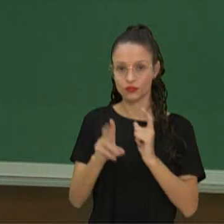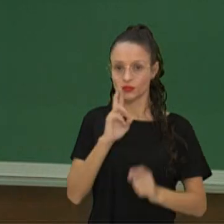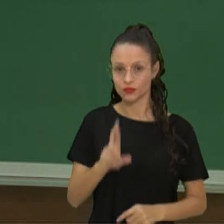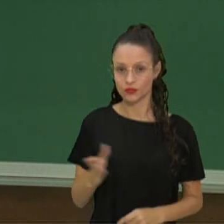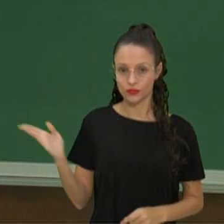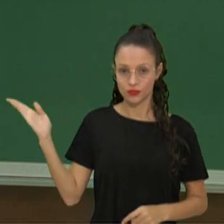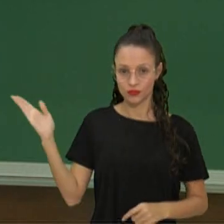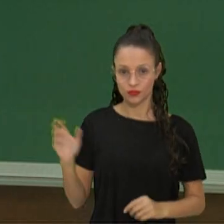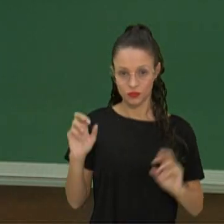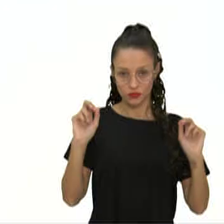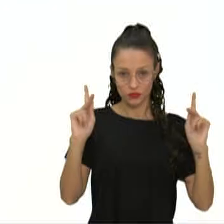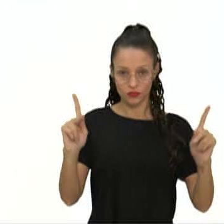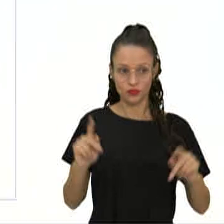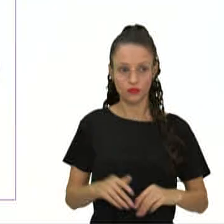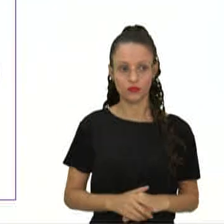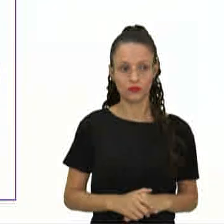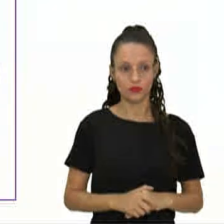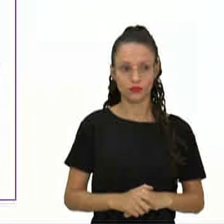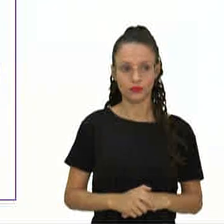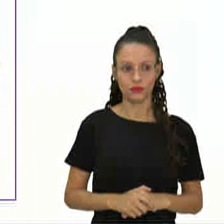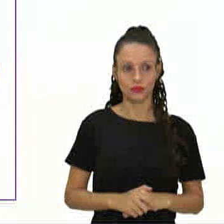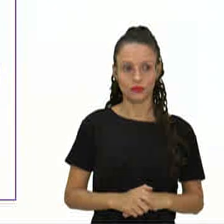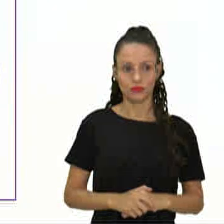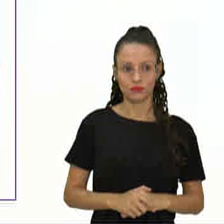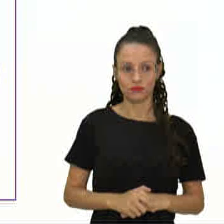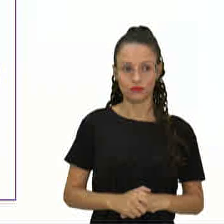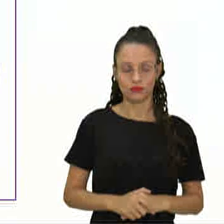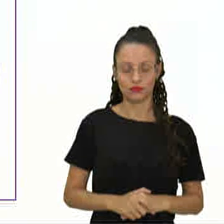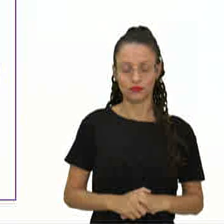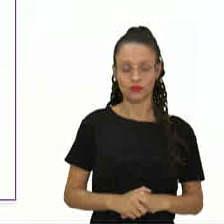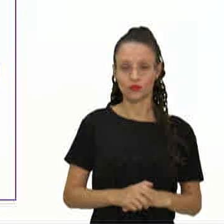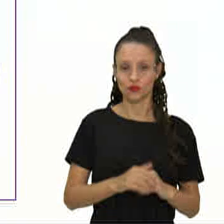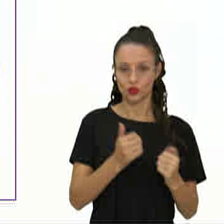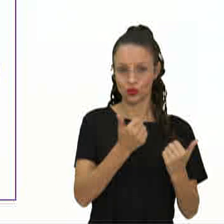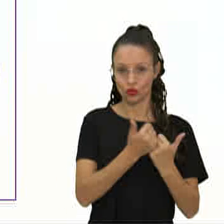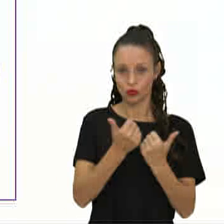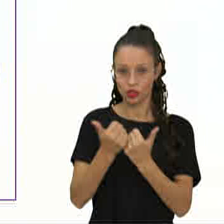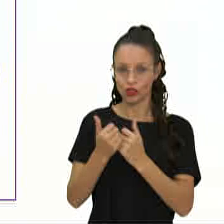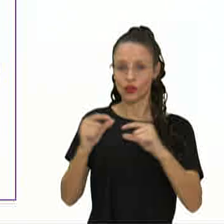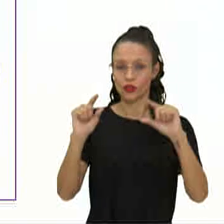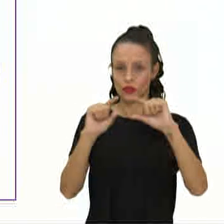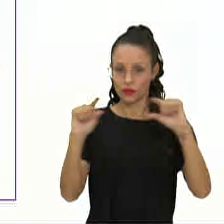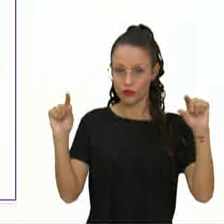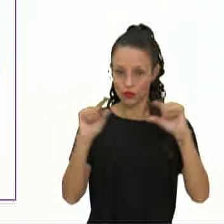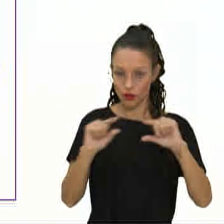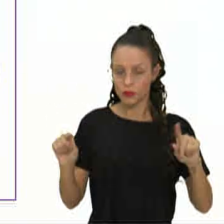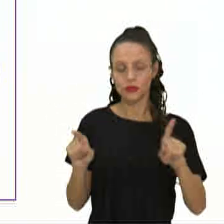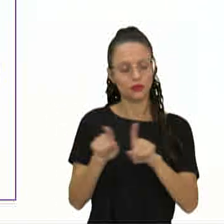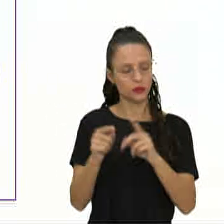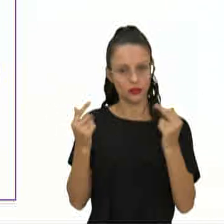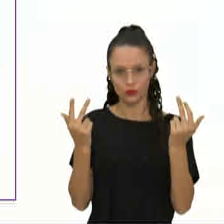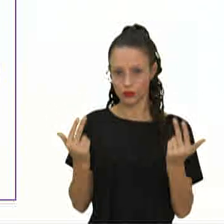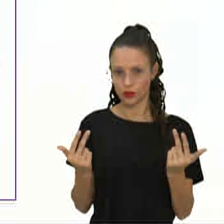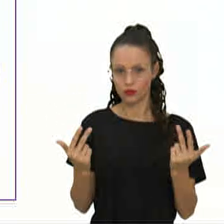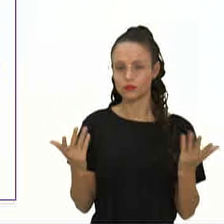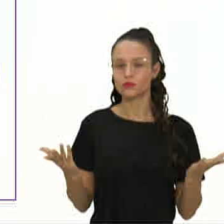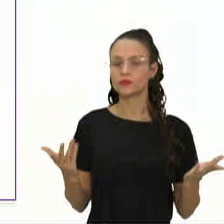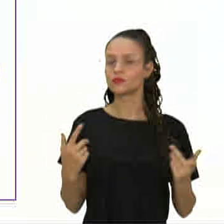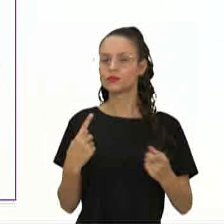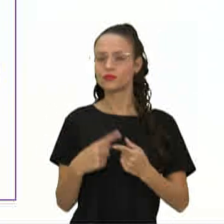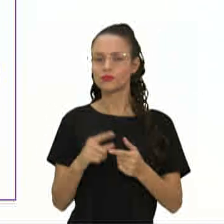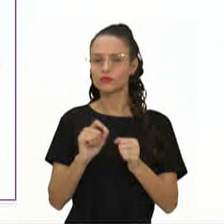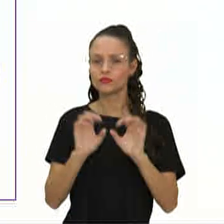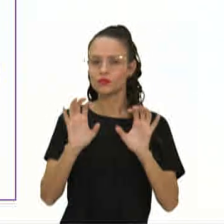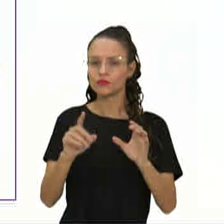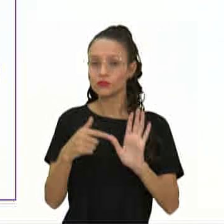resultados. Ok? E substituindo nas fórmulas, eu também cheguei no mesmo resultado. Por que a gente está fazendo